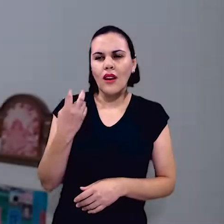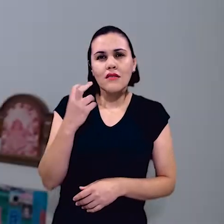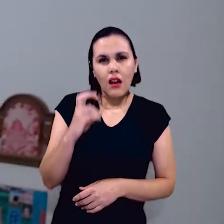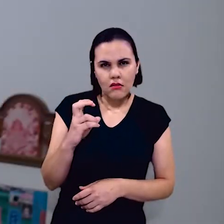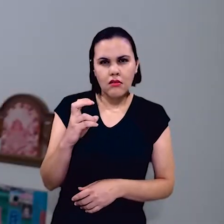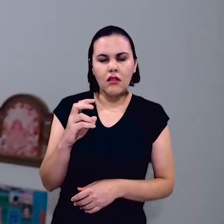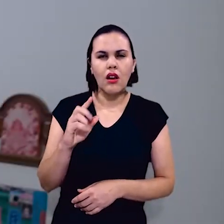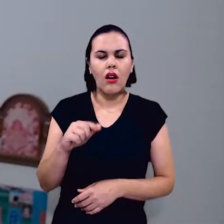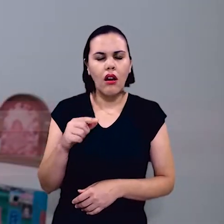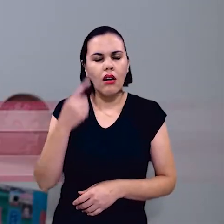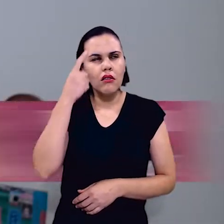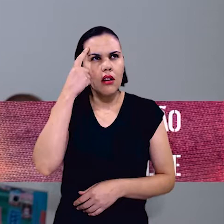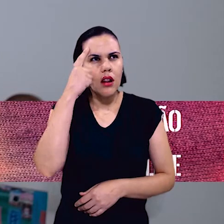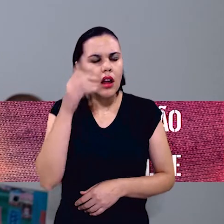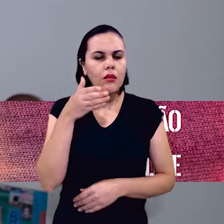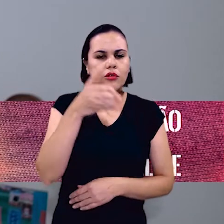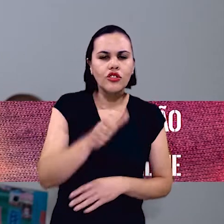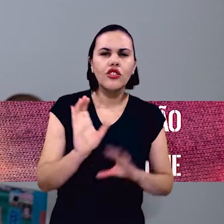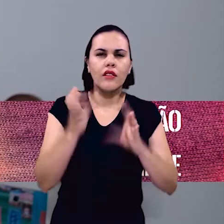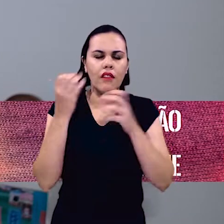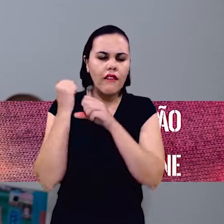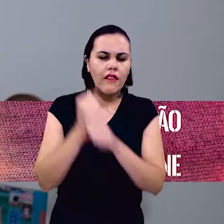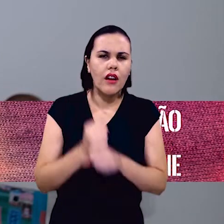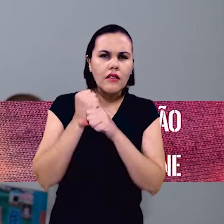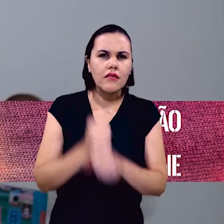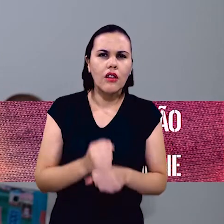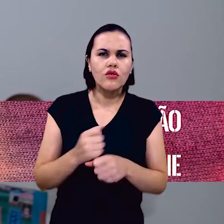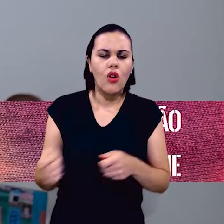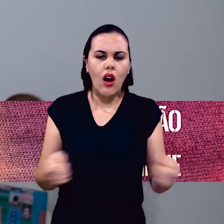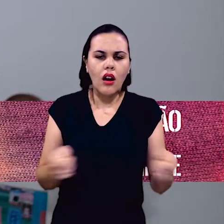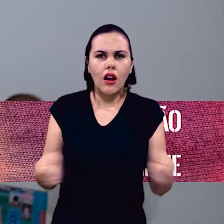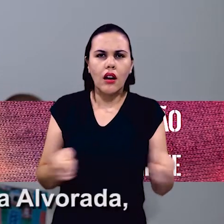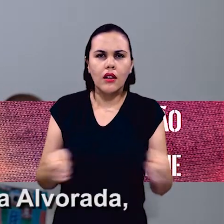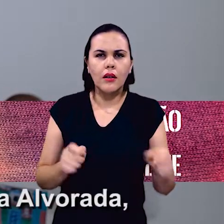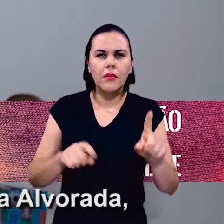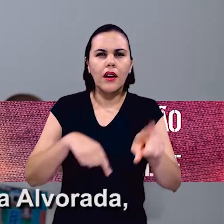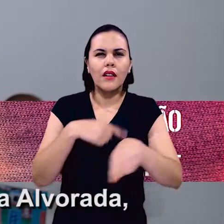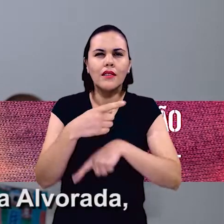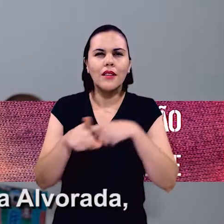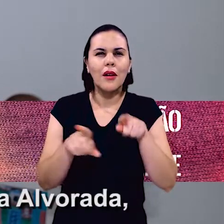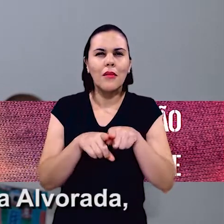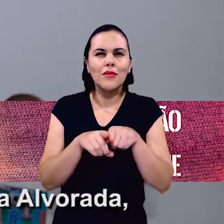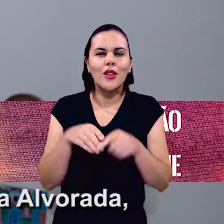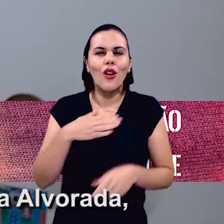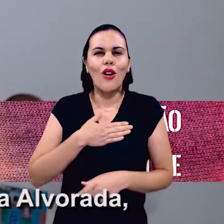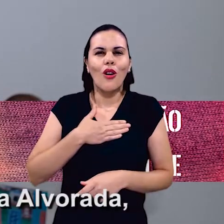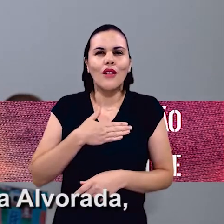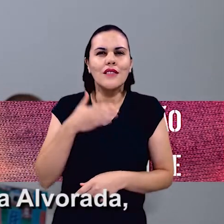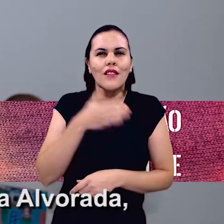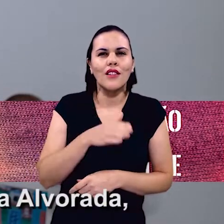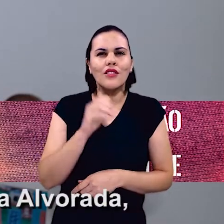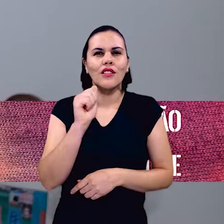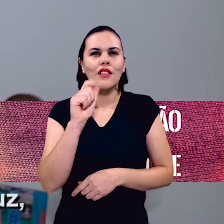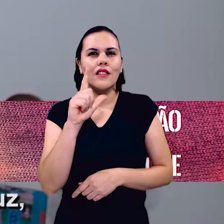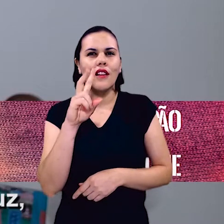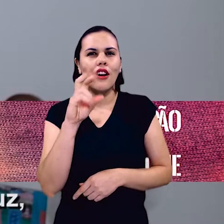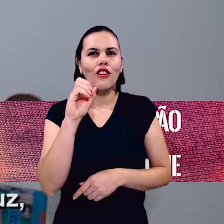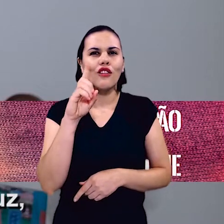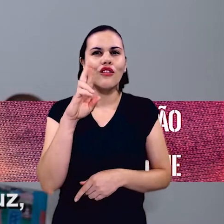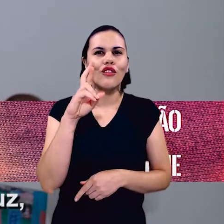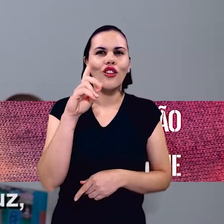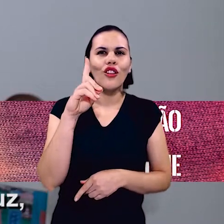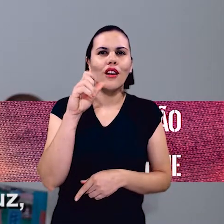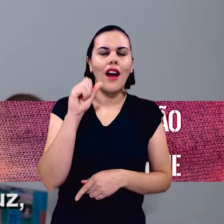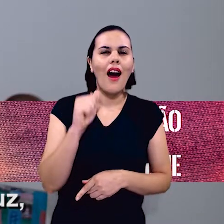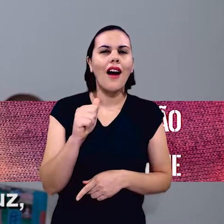com 5 anos eu tenho lembrança de ir na festa, na Sol, que ela peneirava, ajudava, ficava até o final, e também na Alvorada, eu gostava de participar com ela na Alvorada, no Divino,